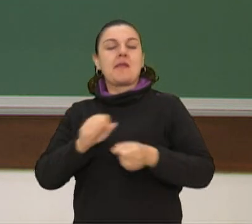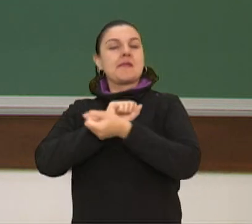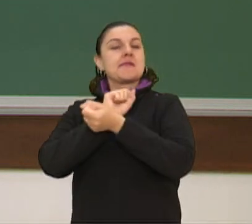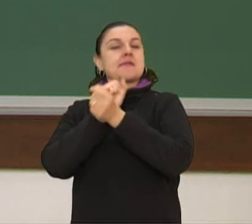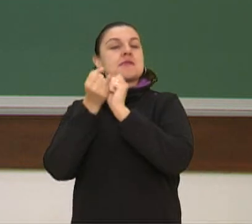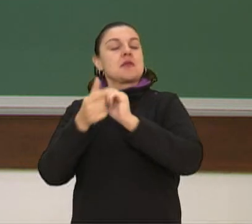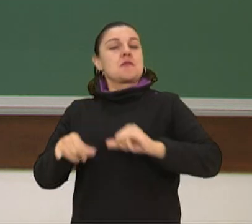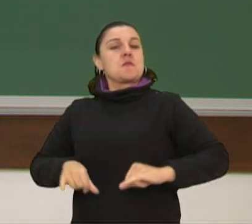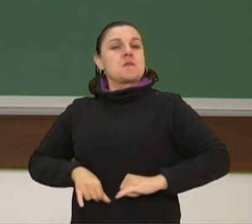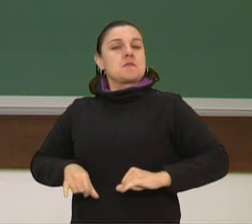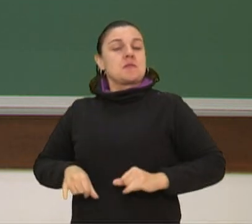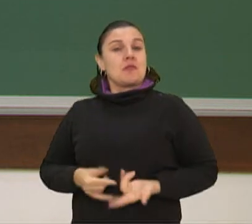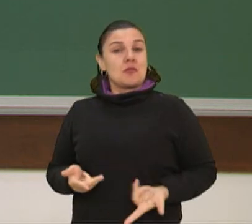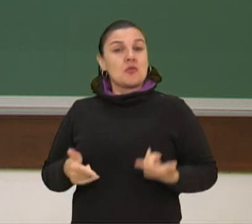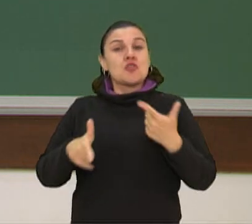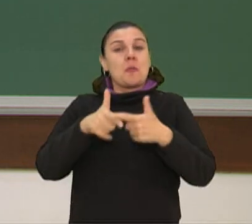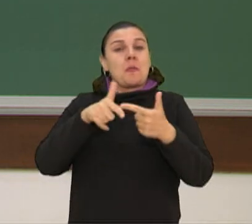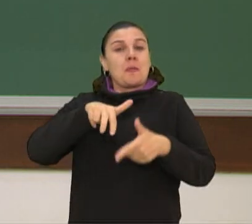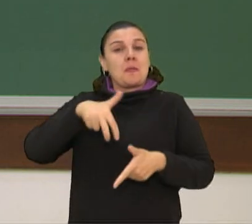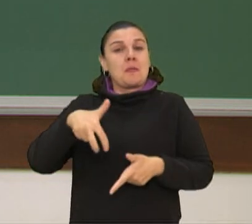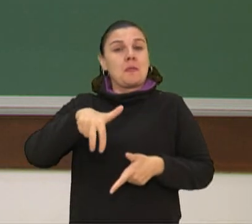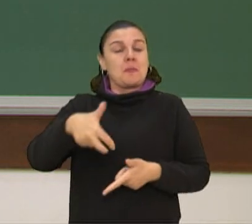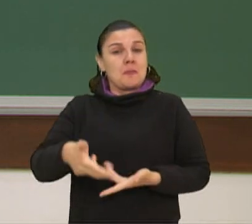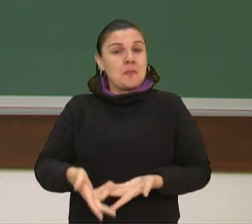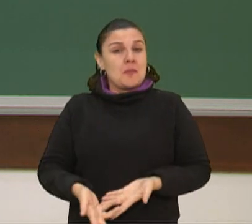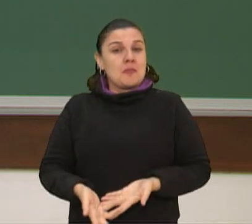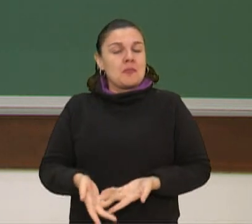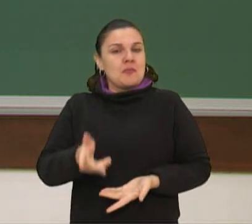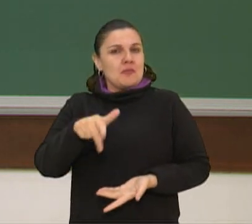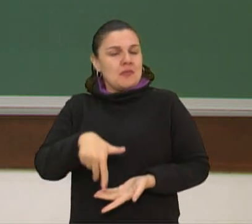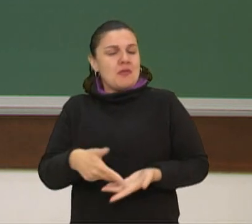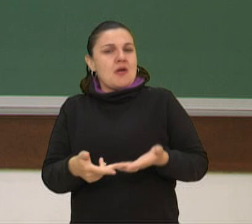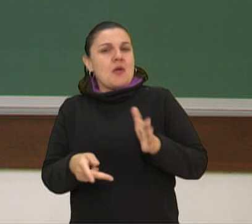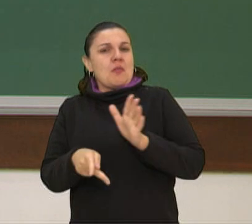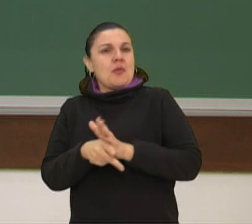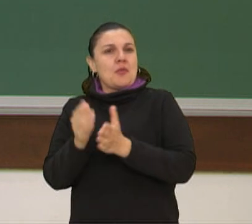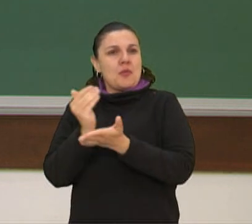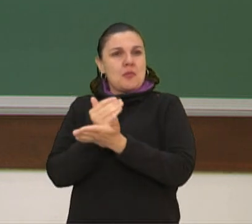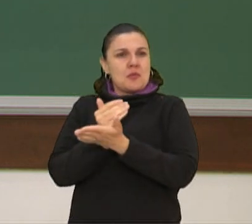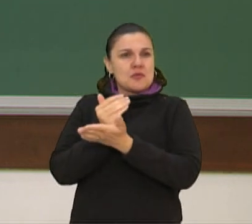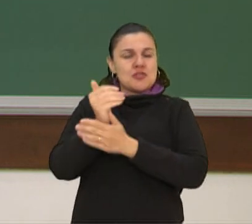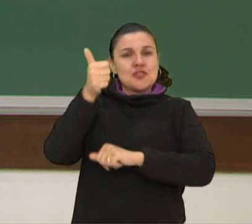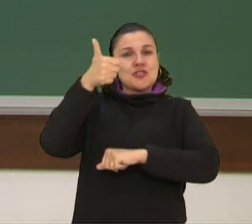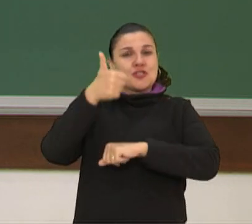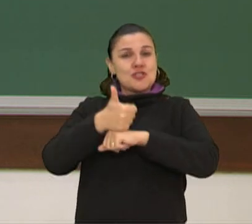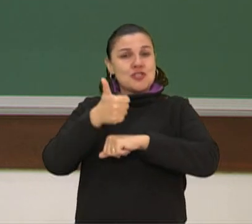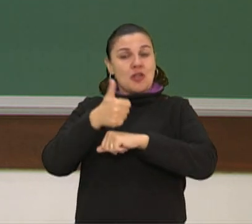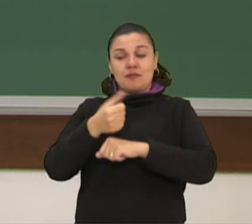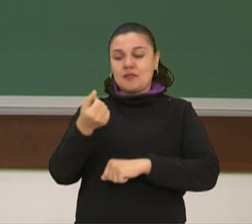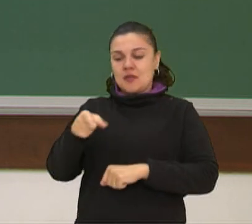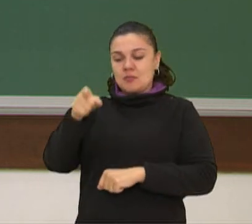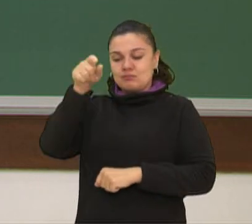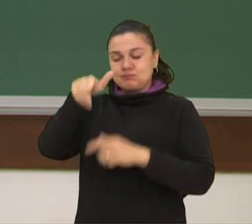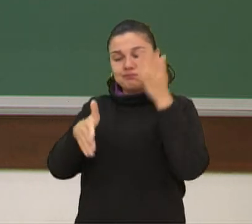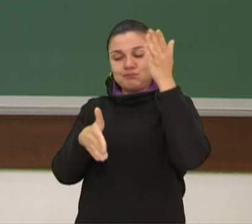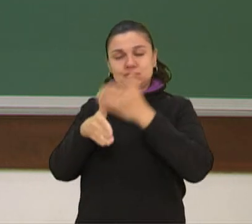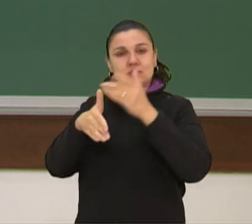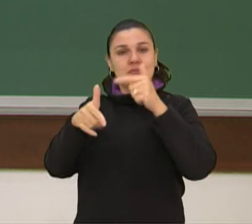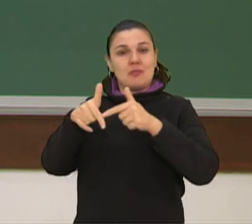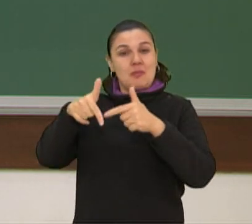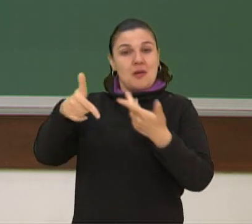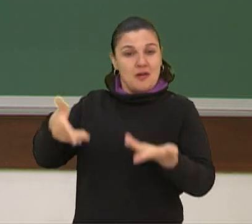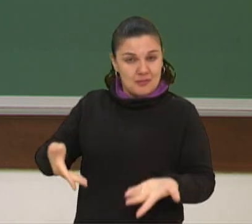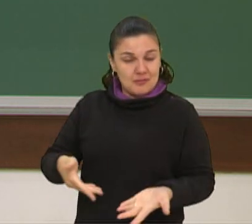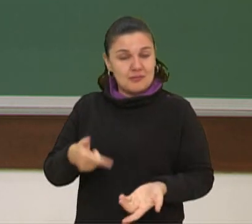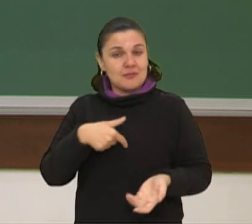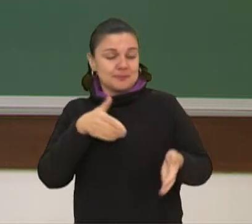imagens. Um extremo, que é o imperador, o que mandava em toda Roma. O outro extremo,